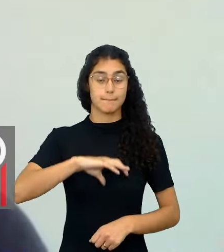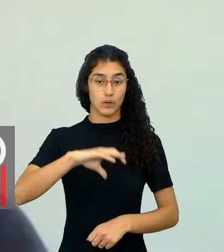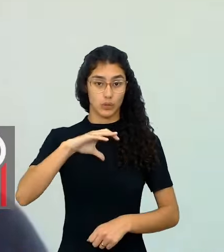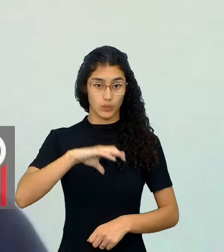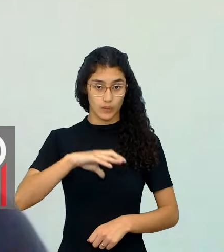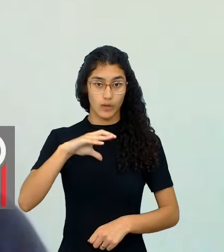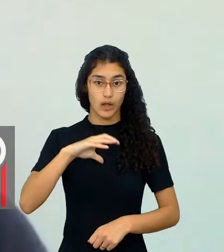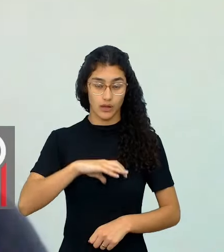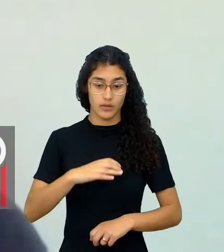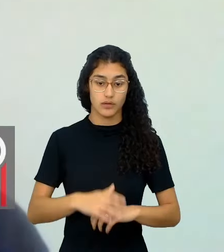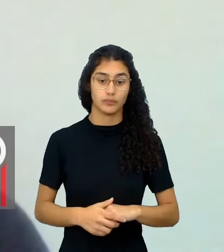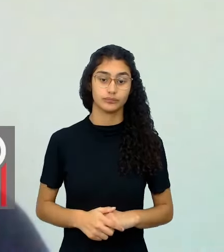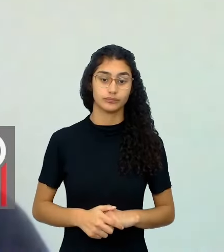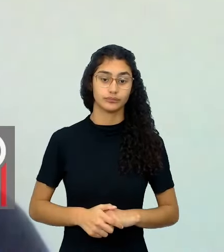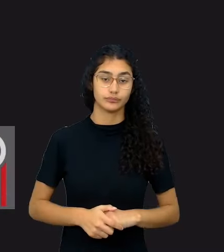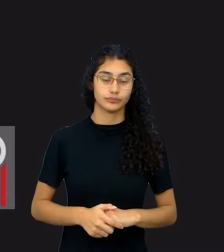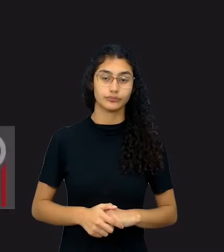portuguesa